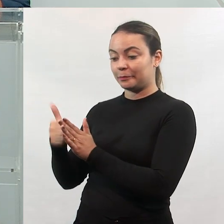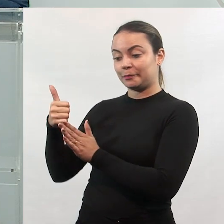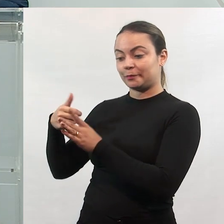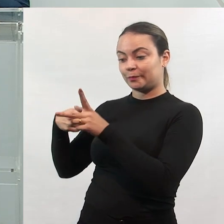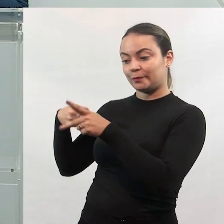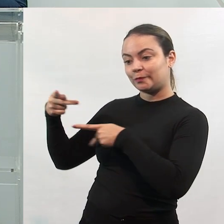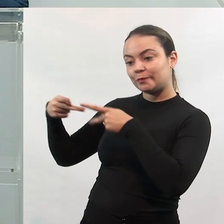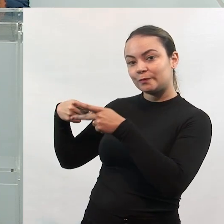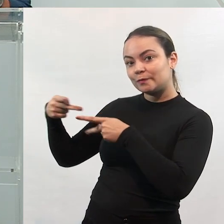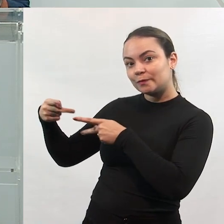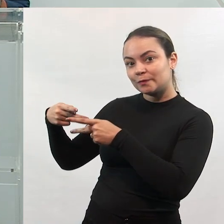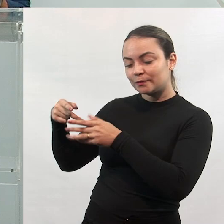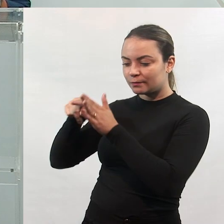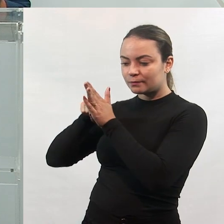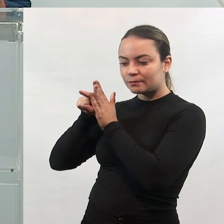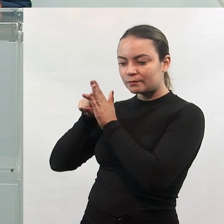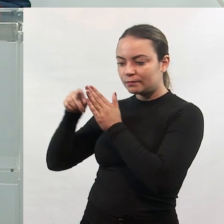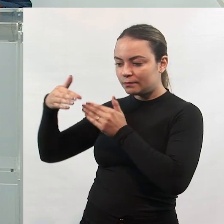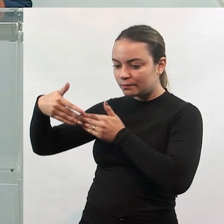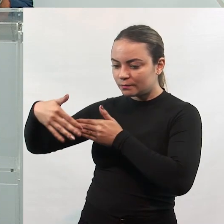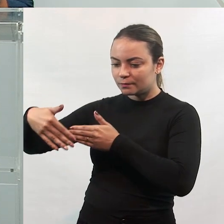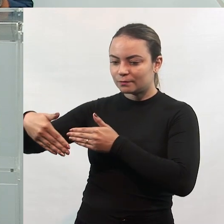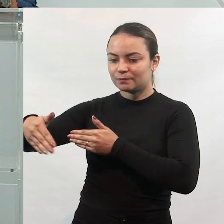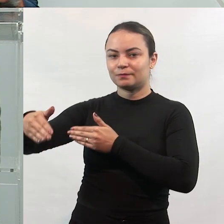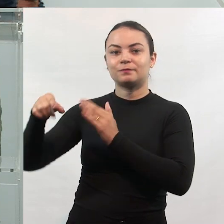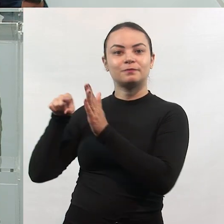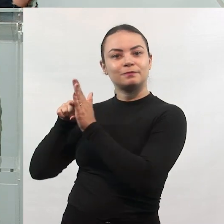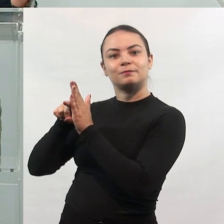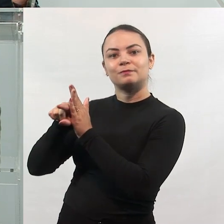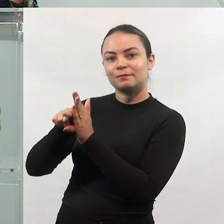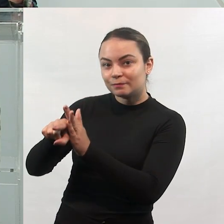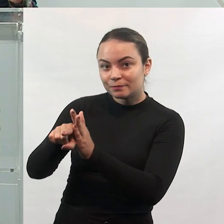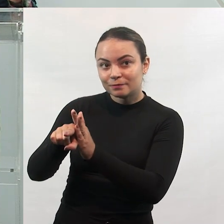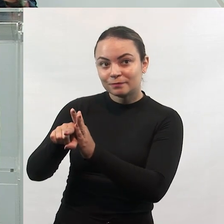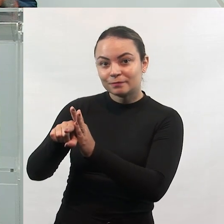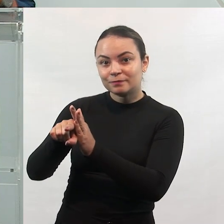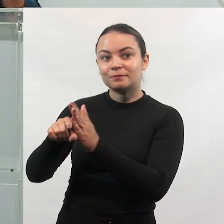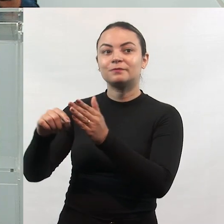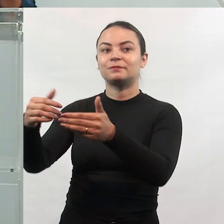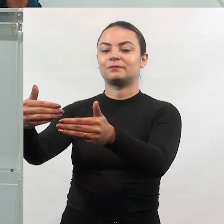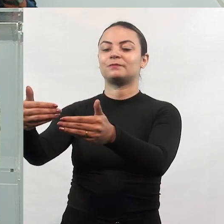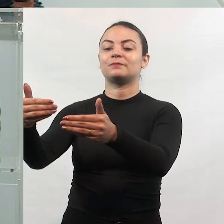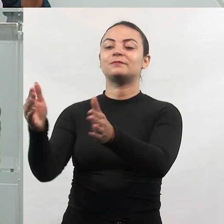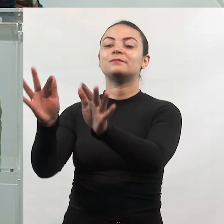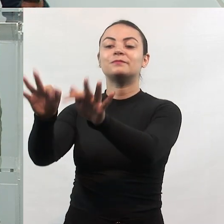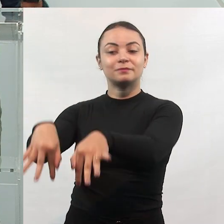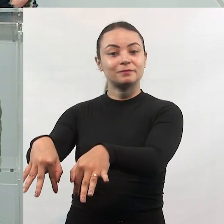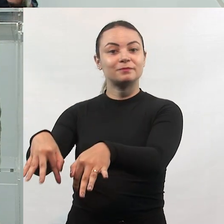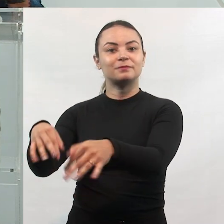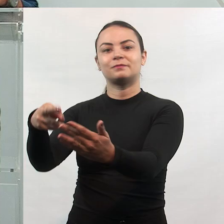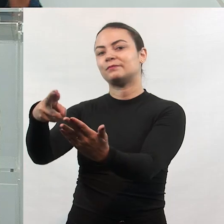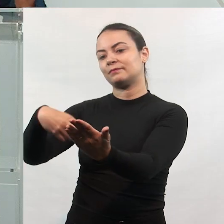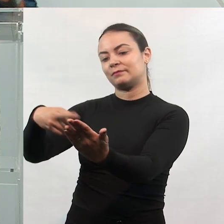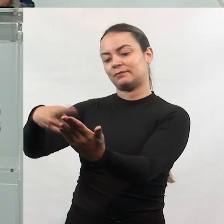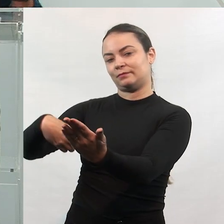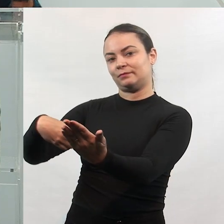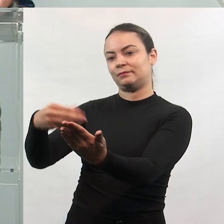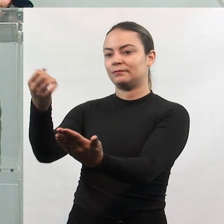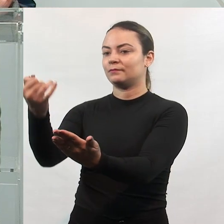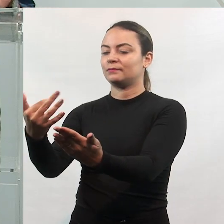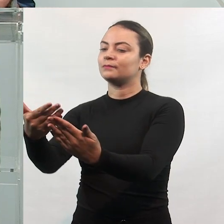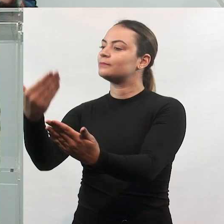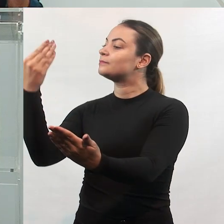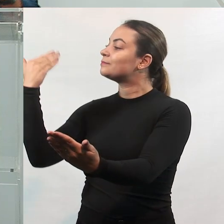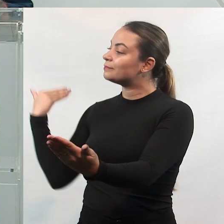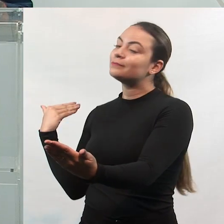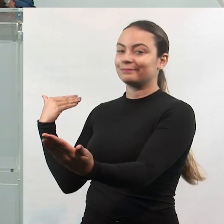é muito comum a gente ouvir, né, falar de pré-projeto de pesquisa, né? Não existe um pré-projeto de pesquisa, existe um projeto de